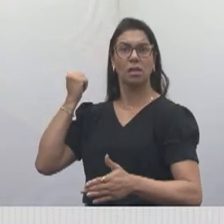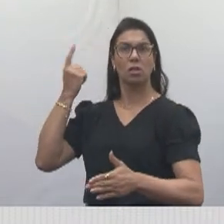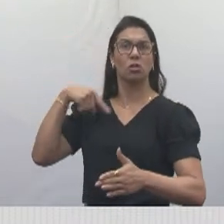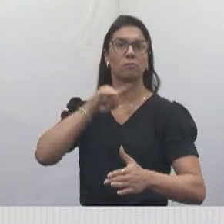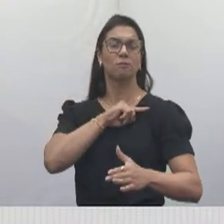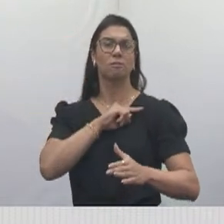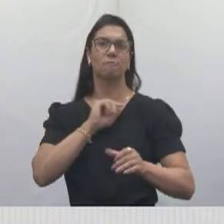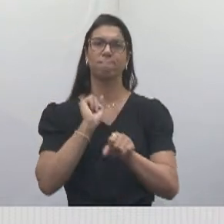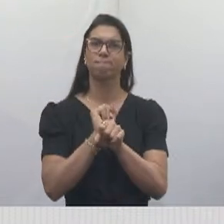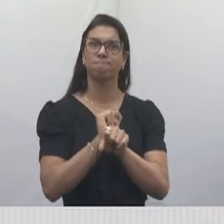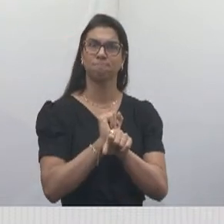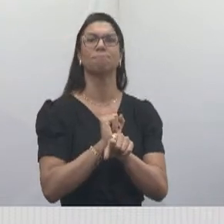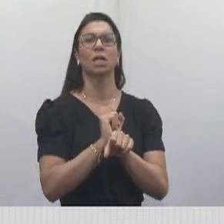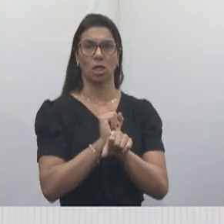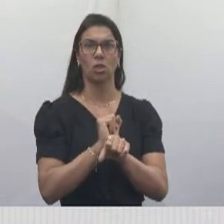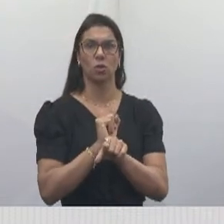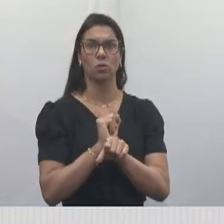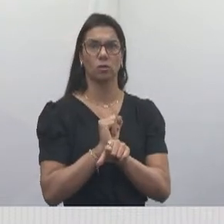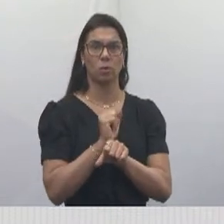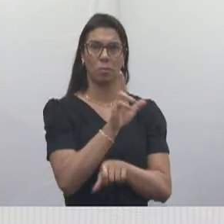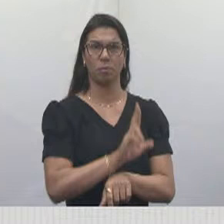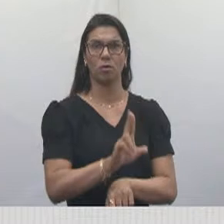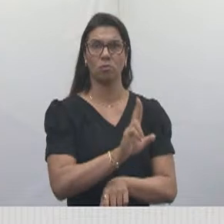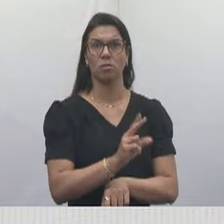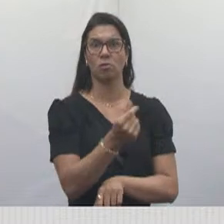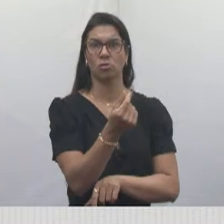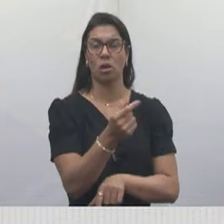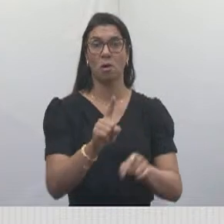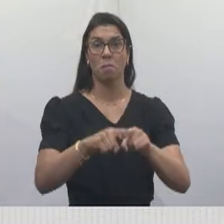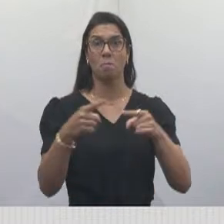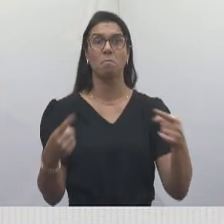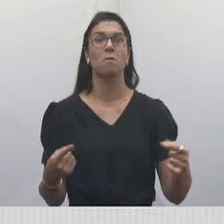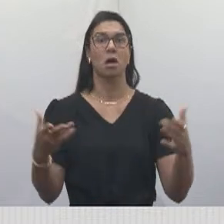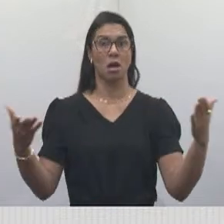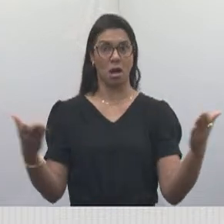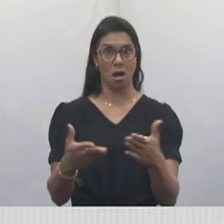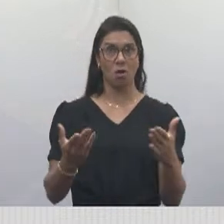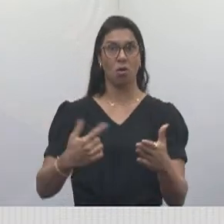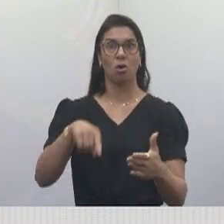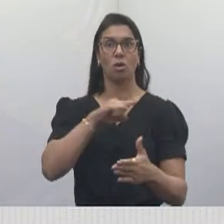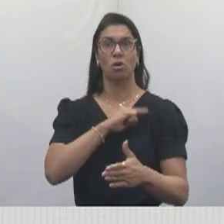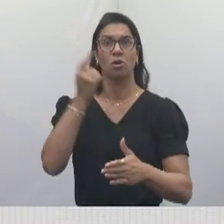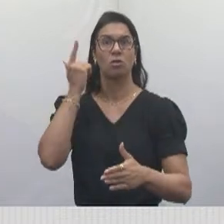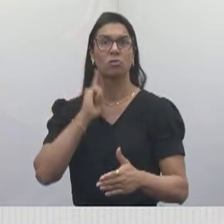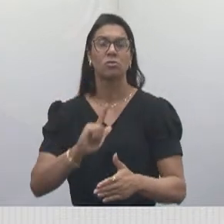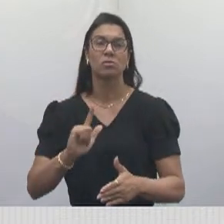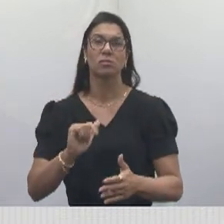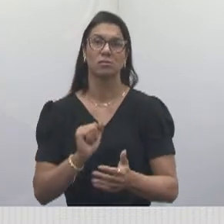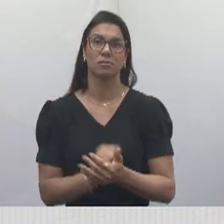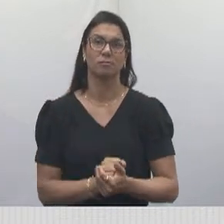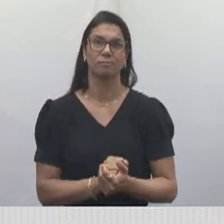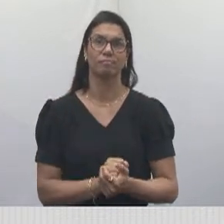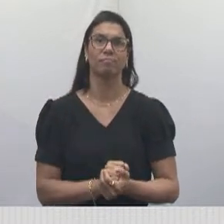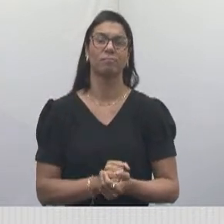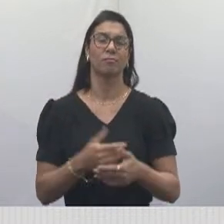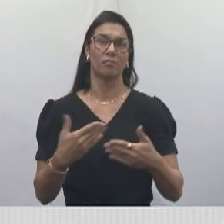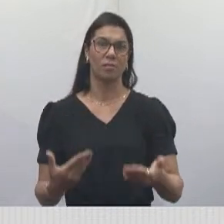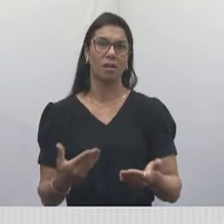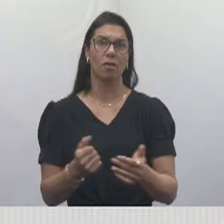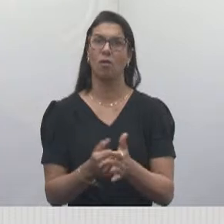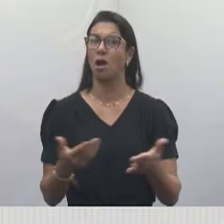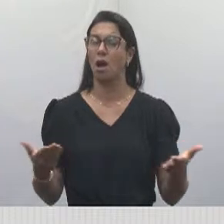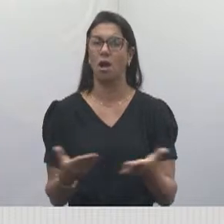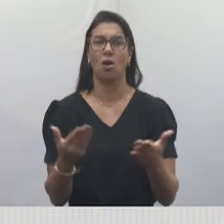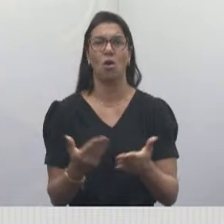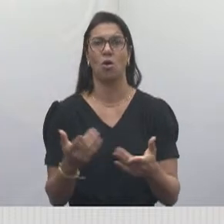município um volume de prédios adequados para a educação que zera a necessidade